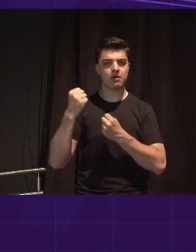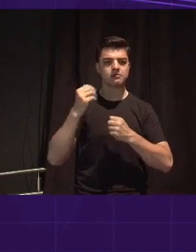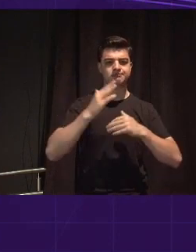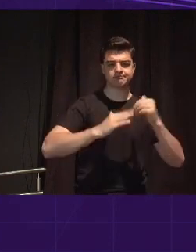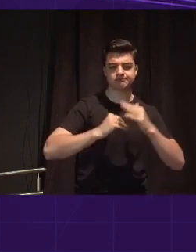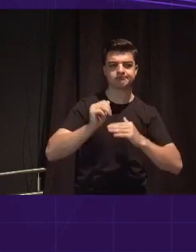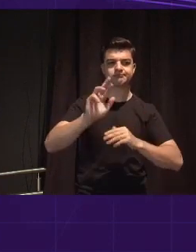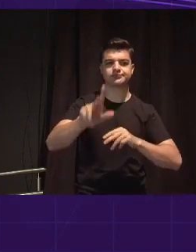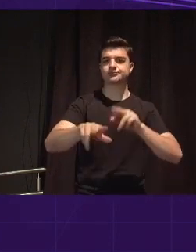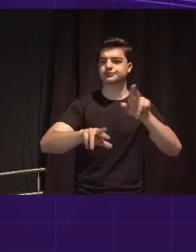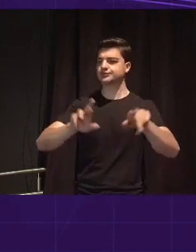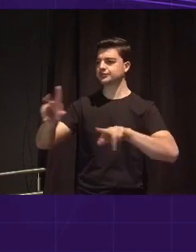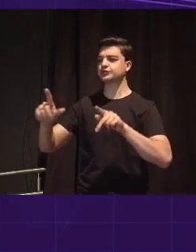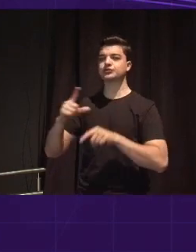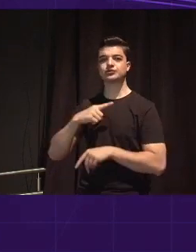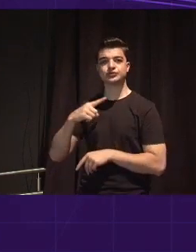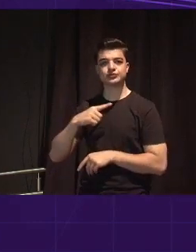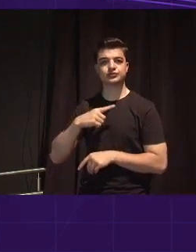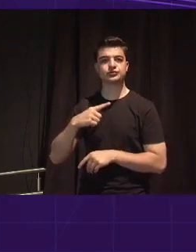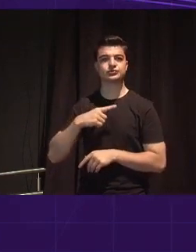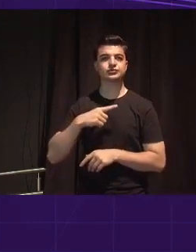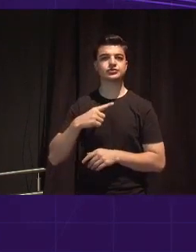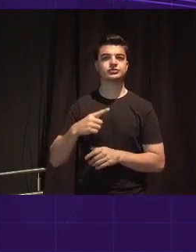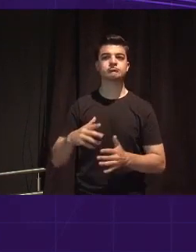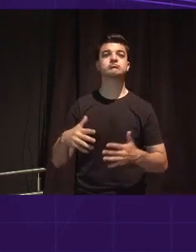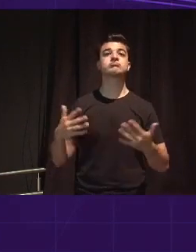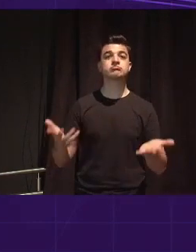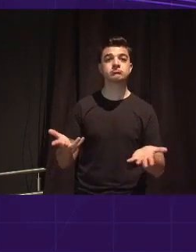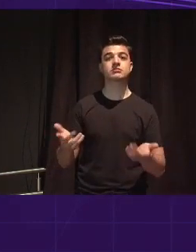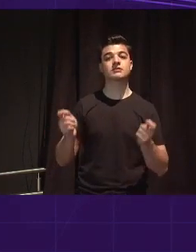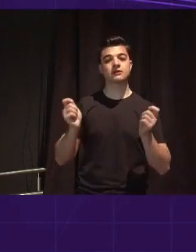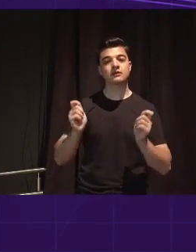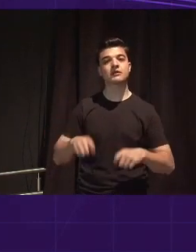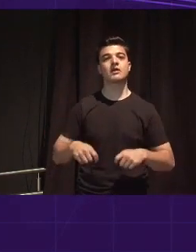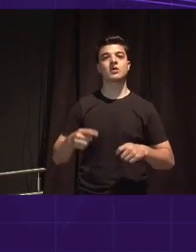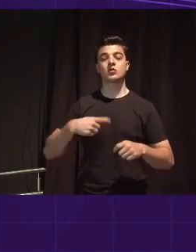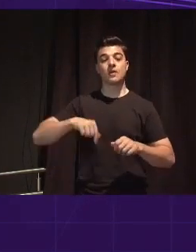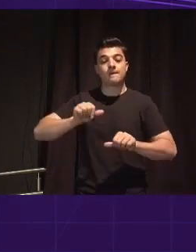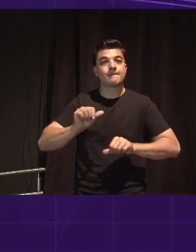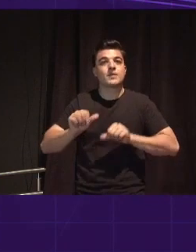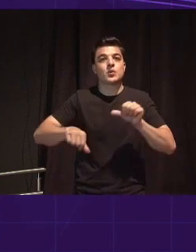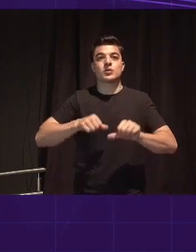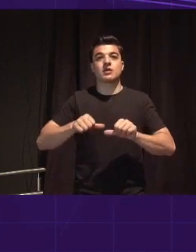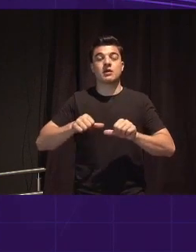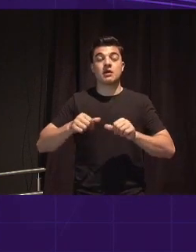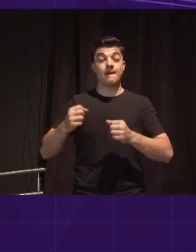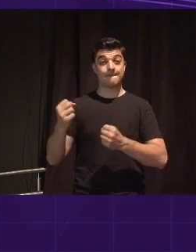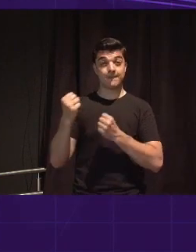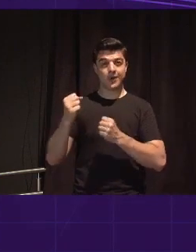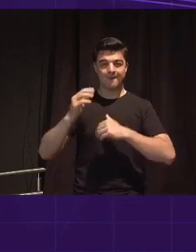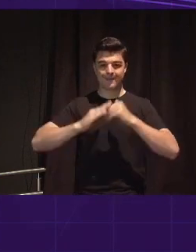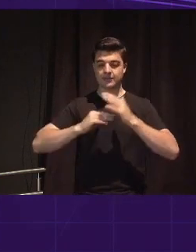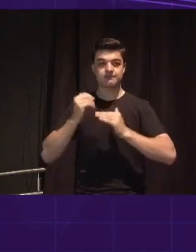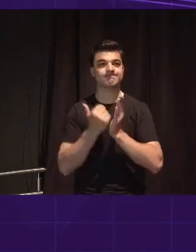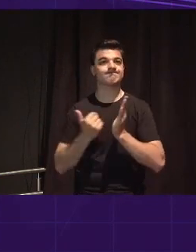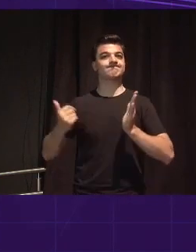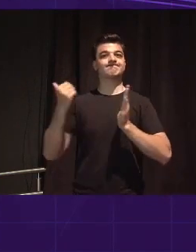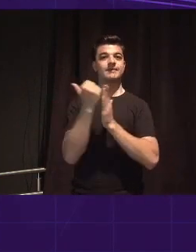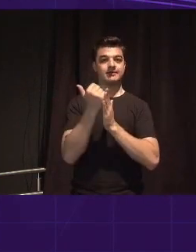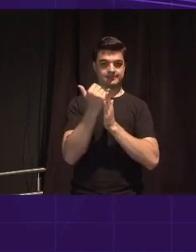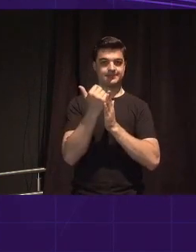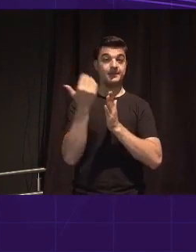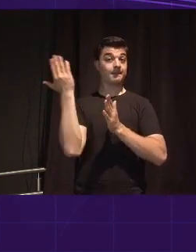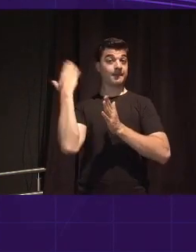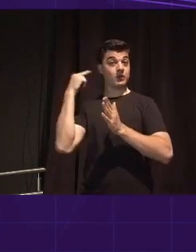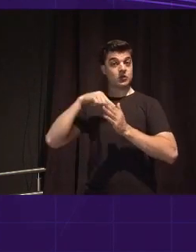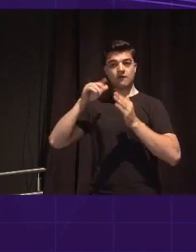gente poderia adotar novos comportamentos para potencializar os nossos superpoderes. A gente sempre atuou em engenharia e produto, né? A